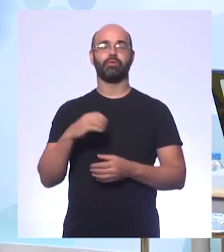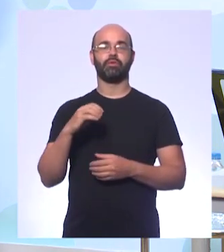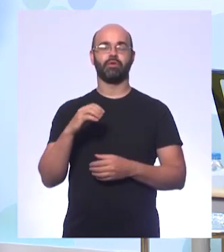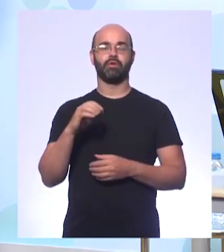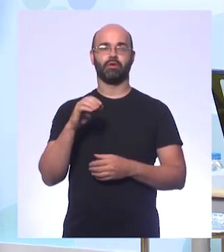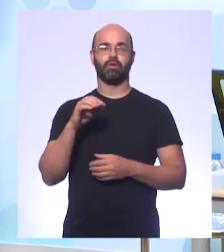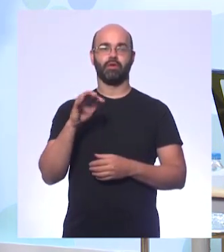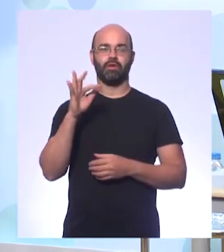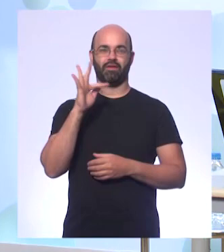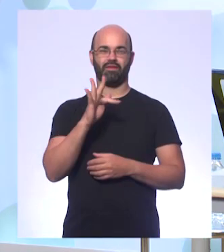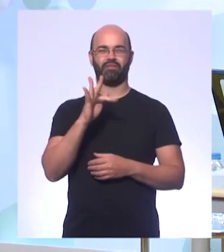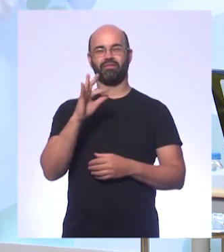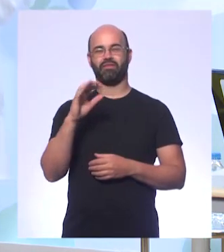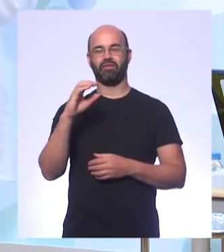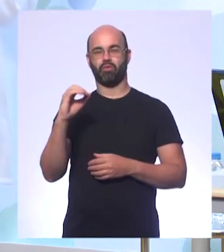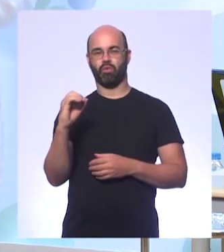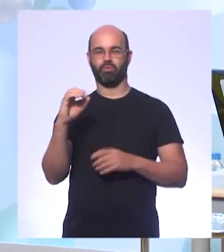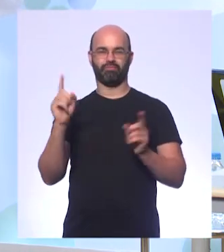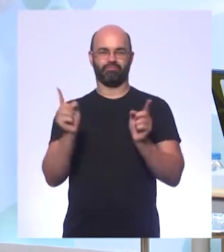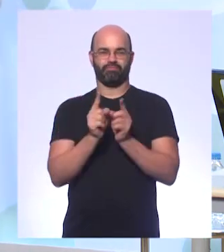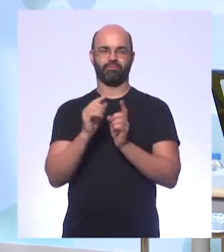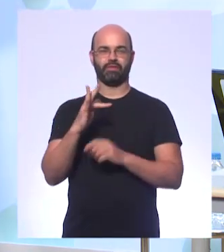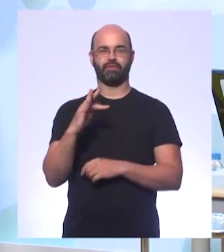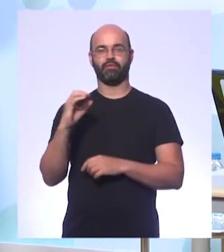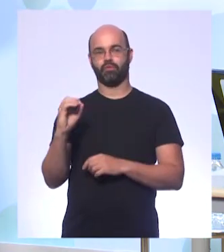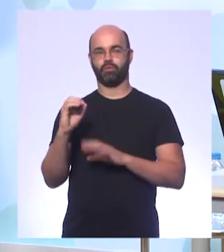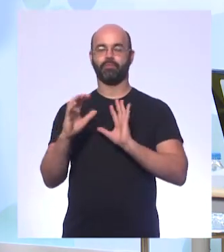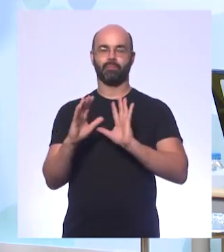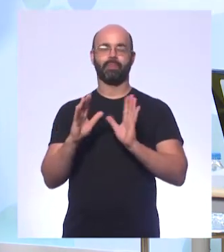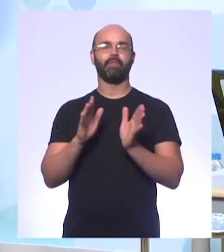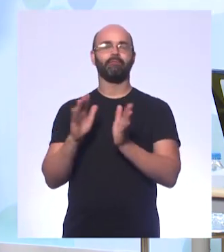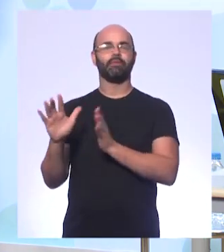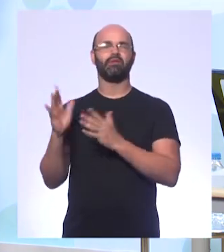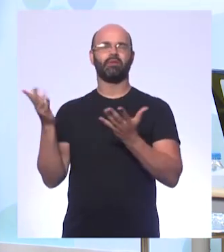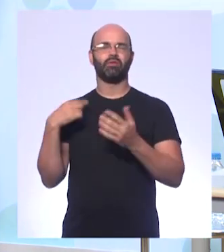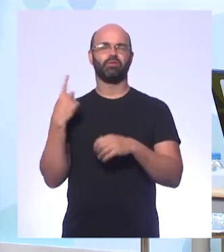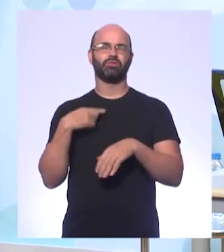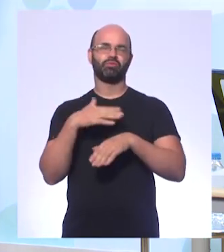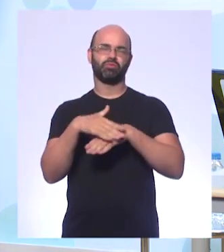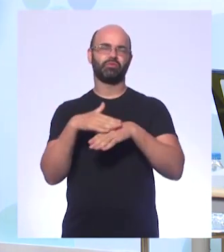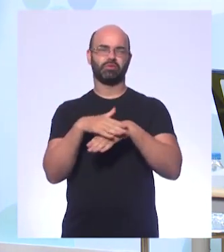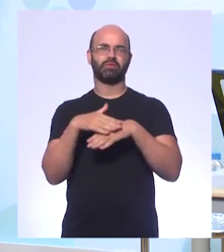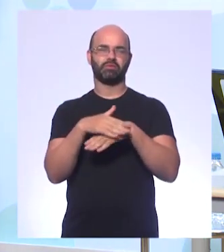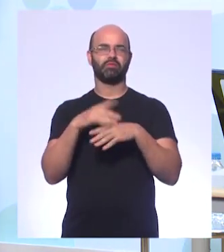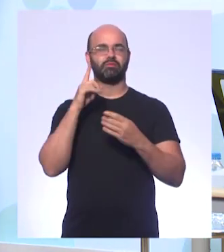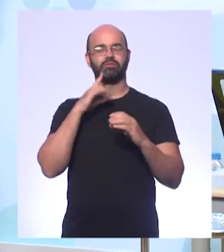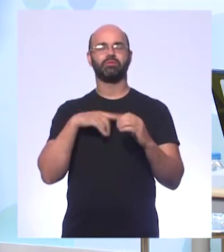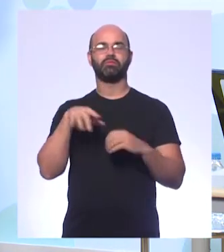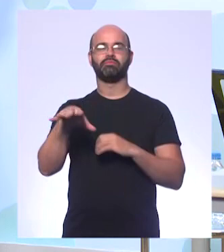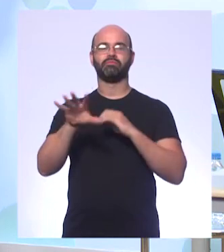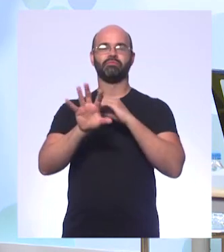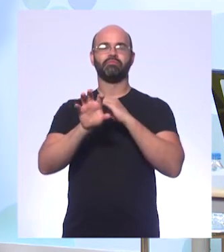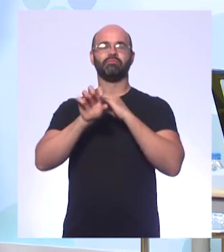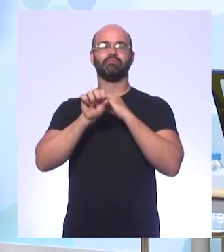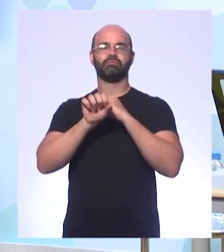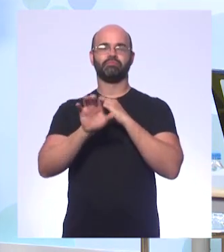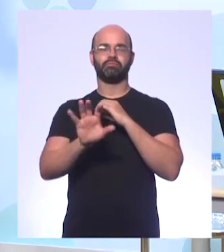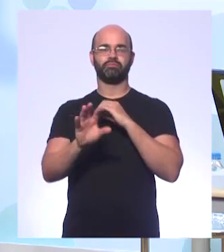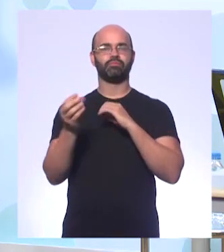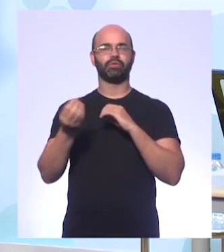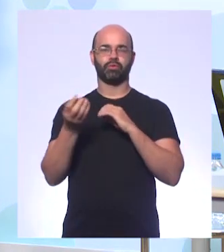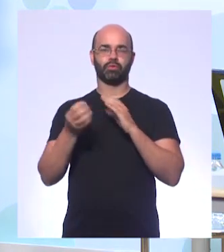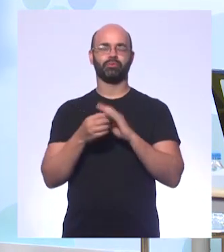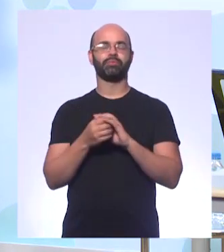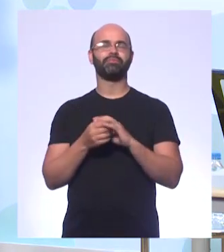oxidativa, tá bom? Então, mas a gente vai chamar, a partir de agora, a gente vai chamar só de cadeia respiratória, para ficar mais fácil. Então, por que